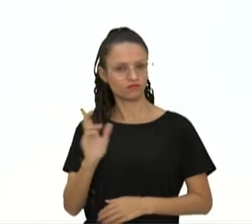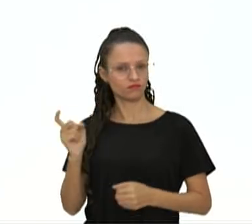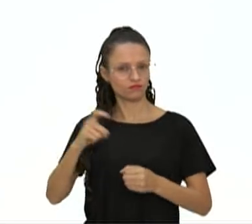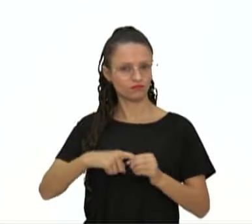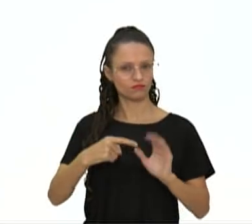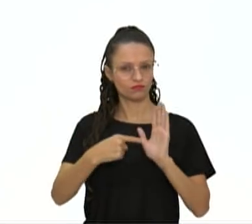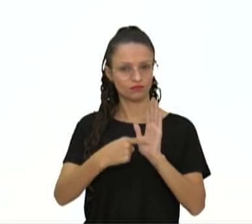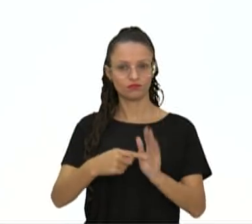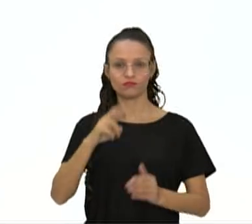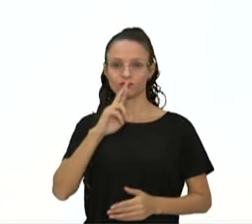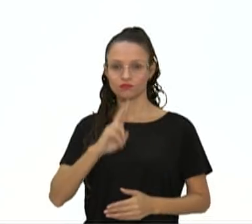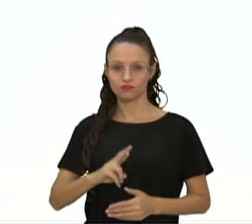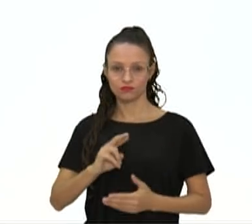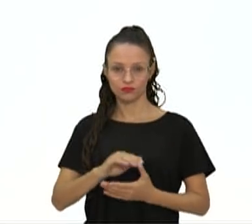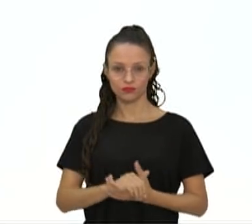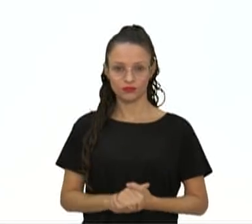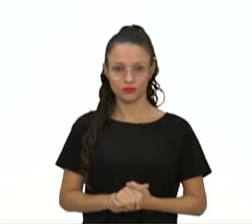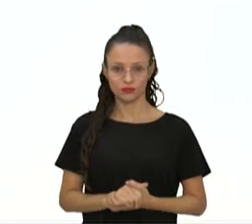resposta.